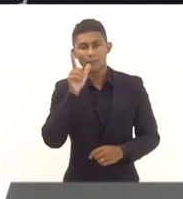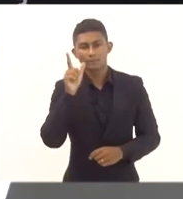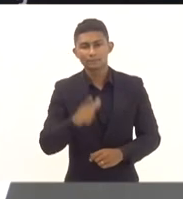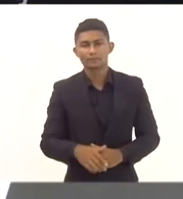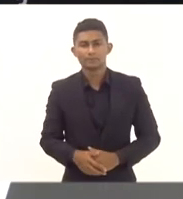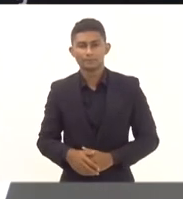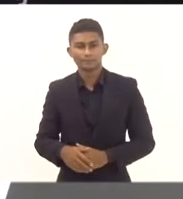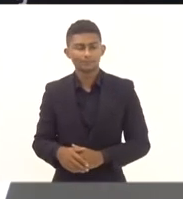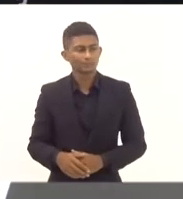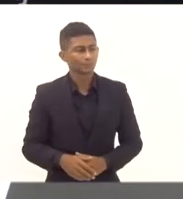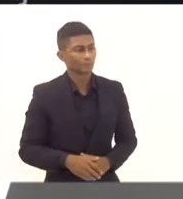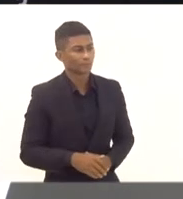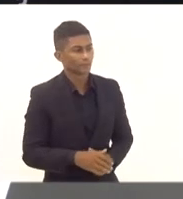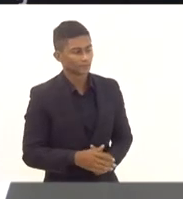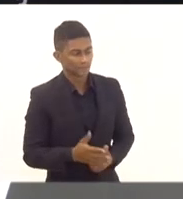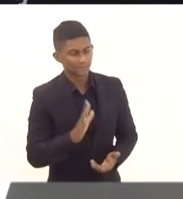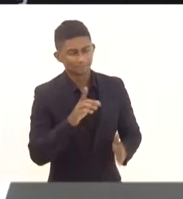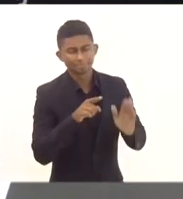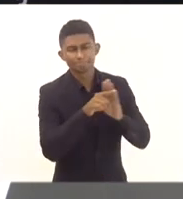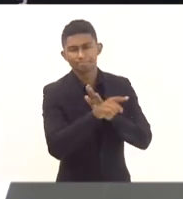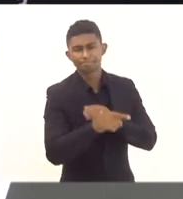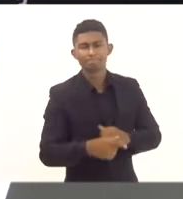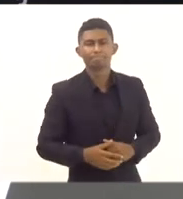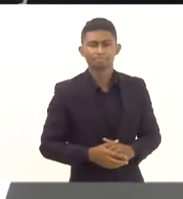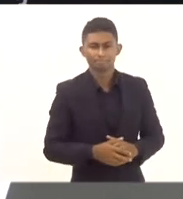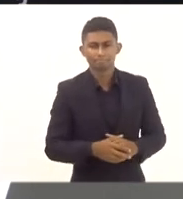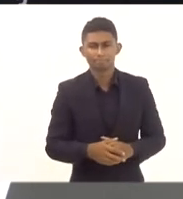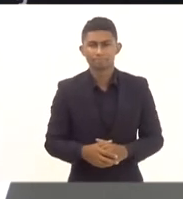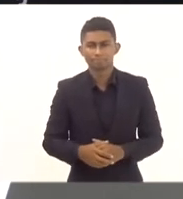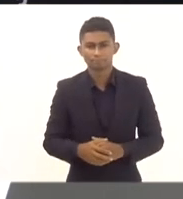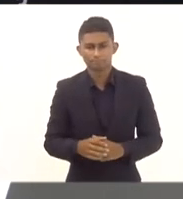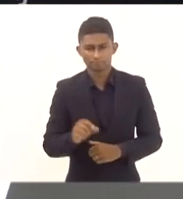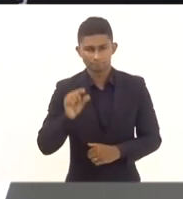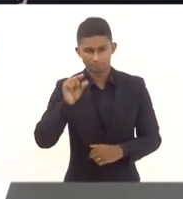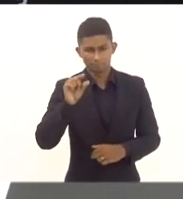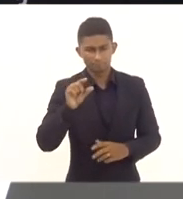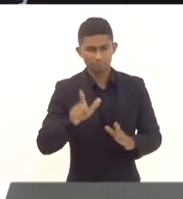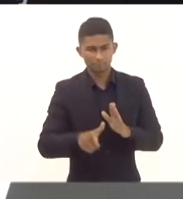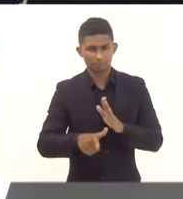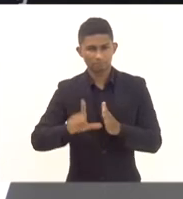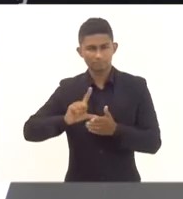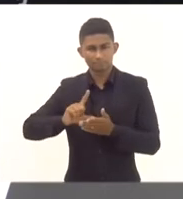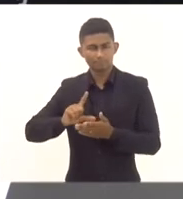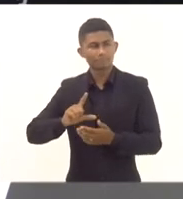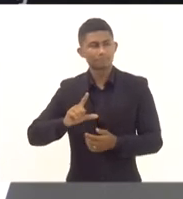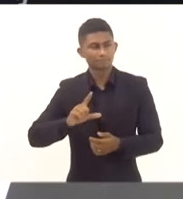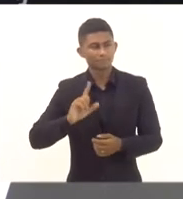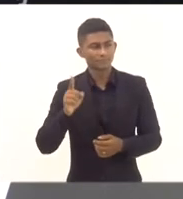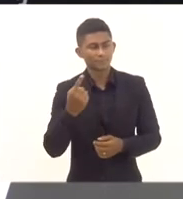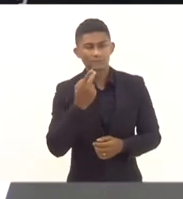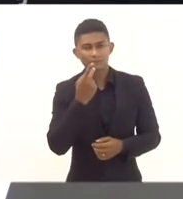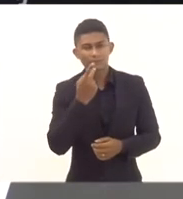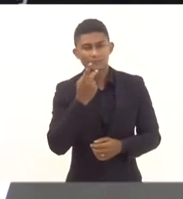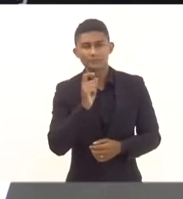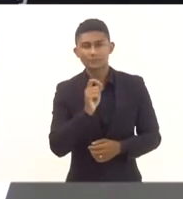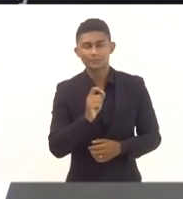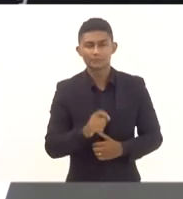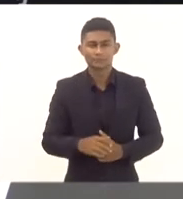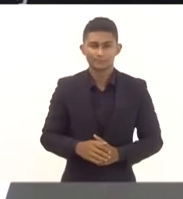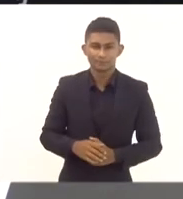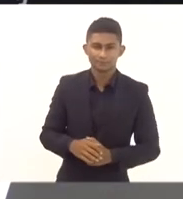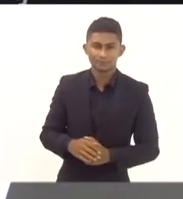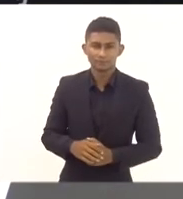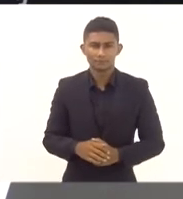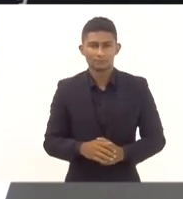Secretário é a a pouco falar vamos aqui é com relação